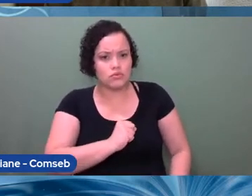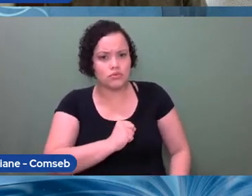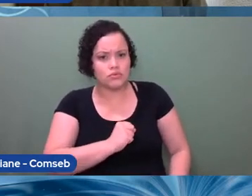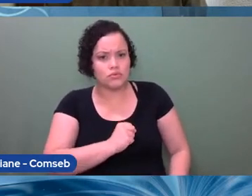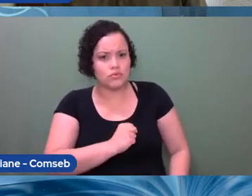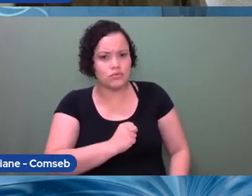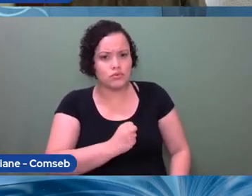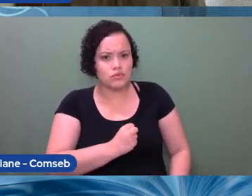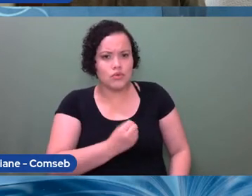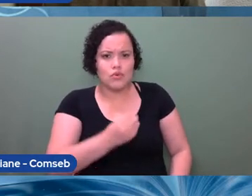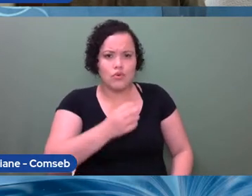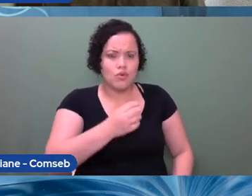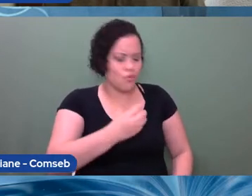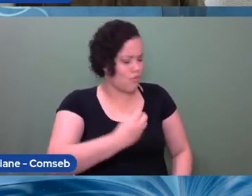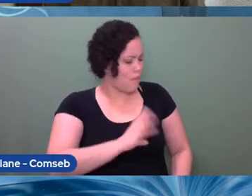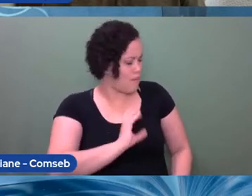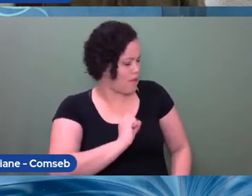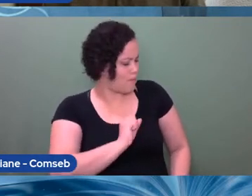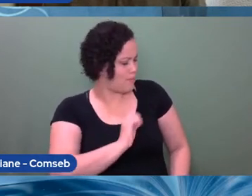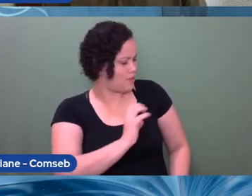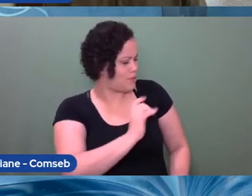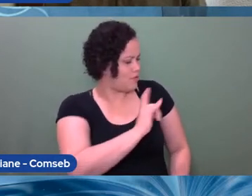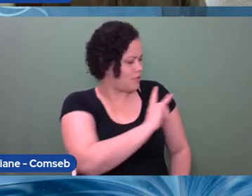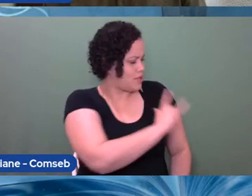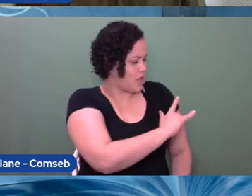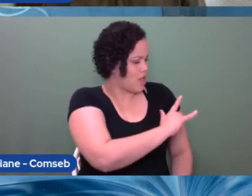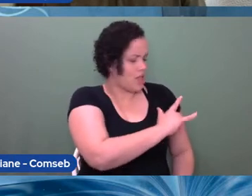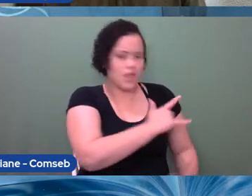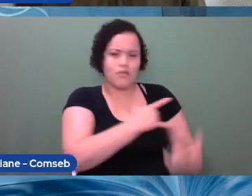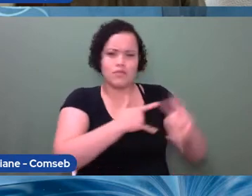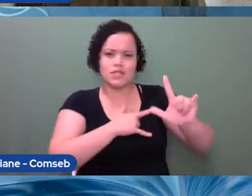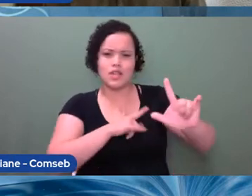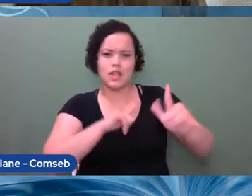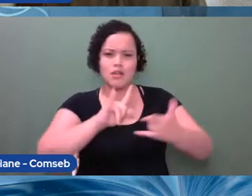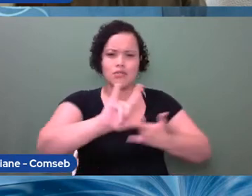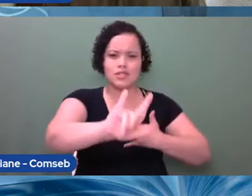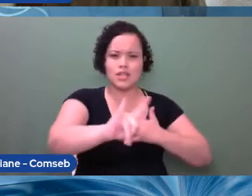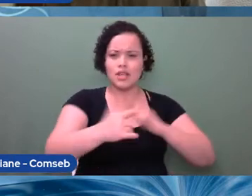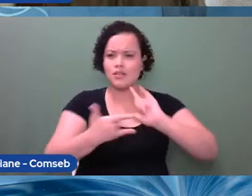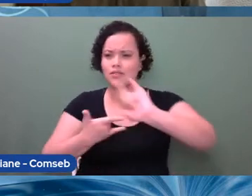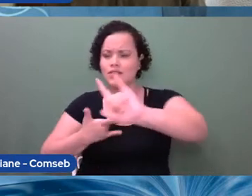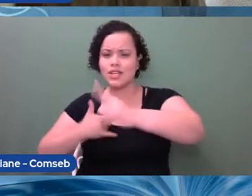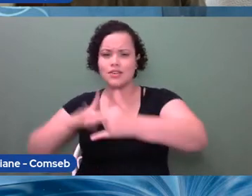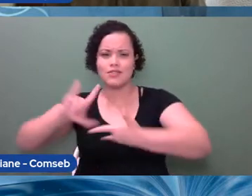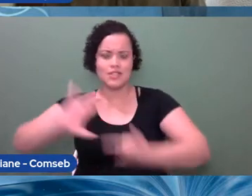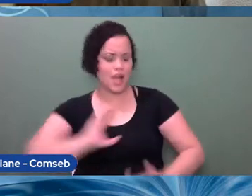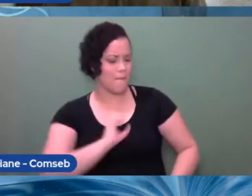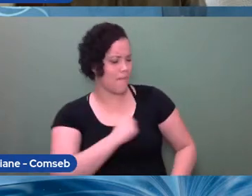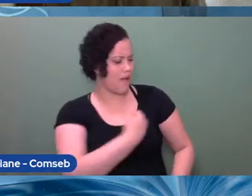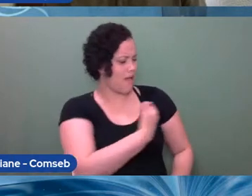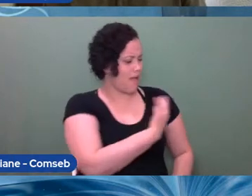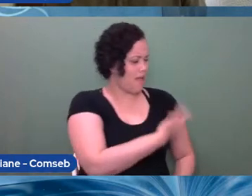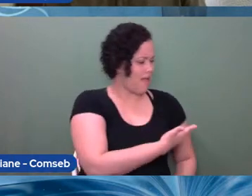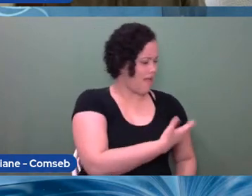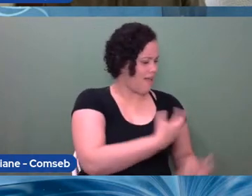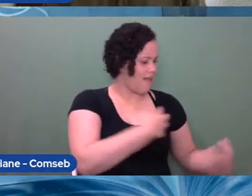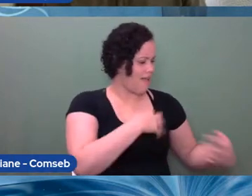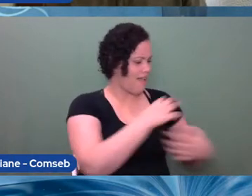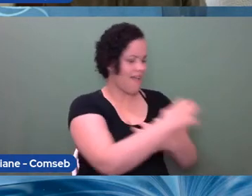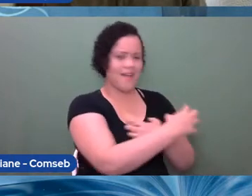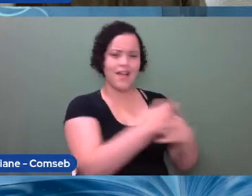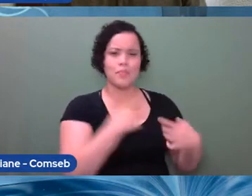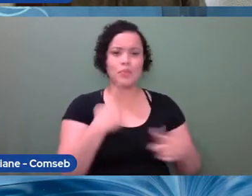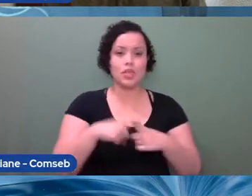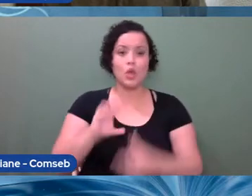seja, vamos espalhar o amor aqui. Pois o amor procede de Deus, ou seja, o amor é